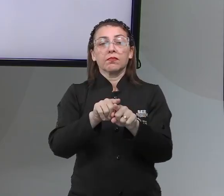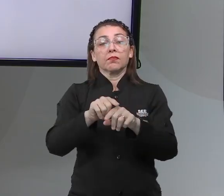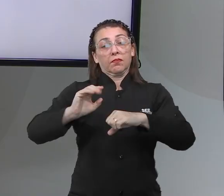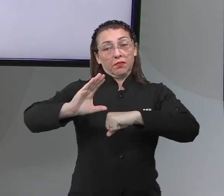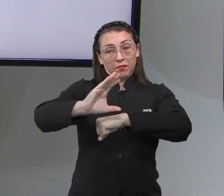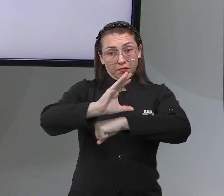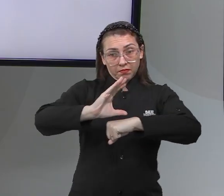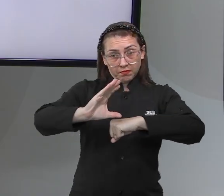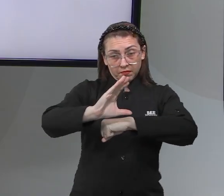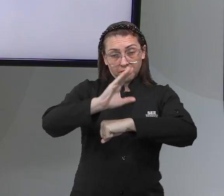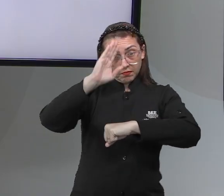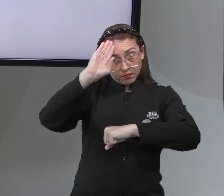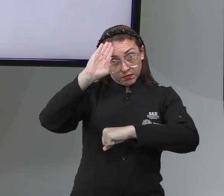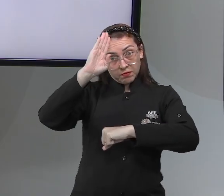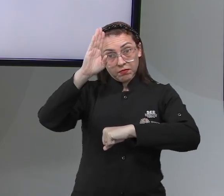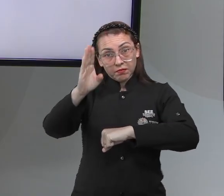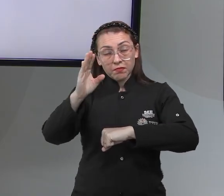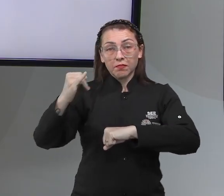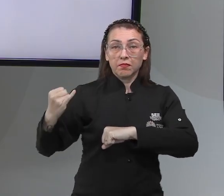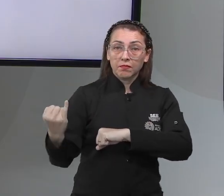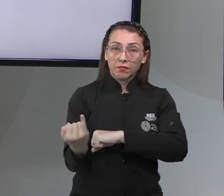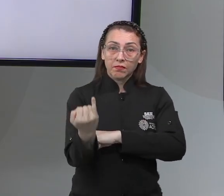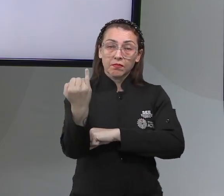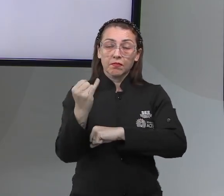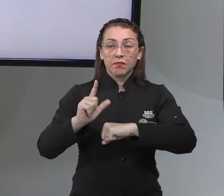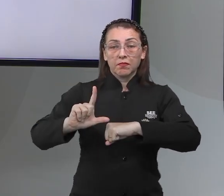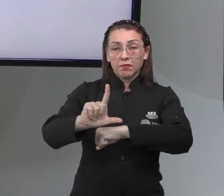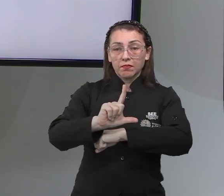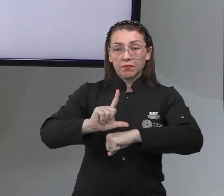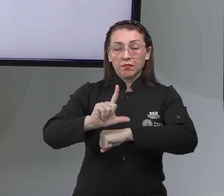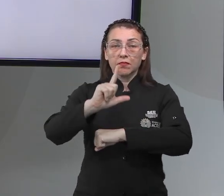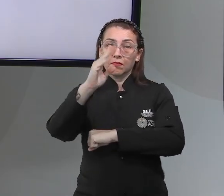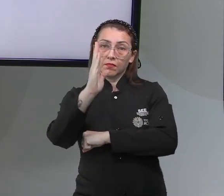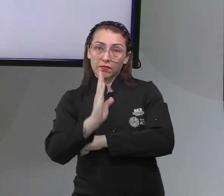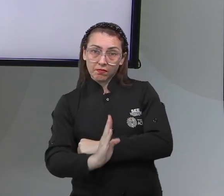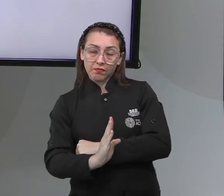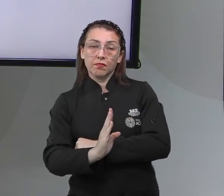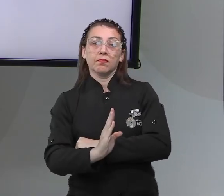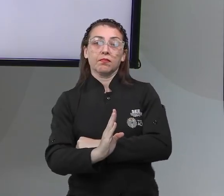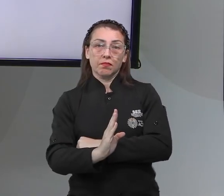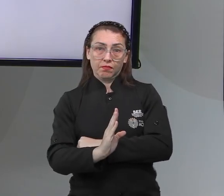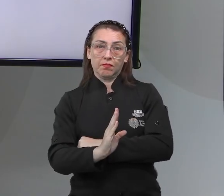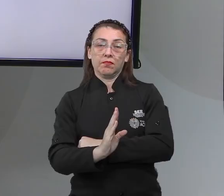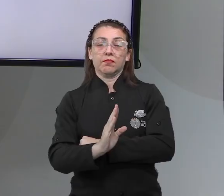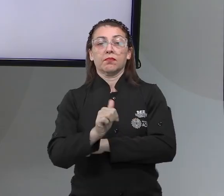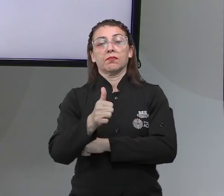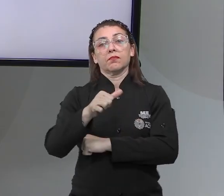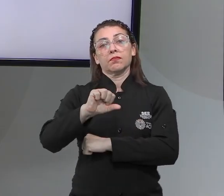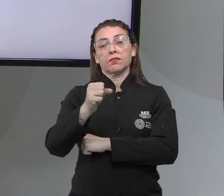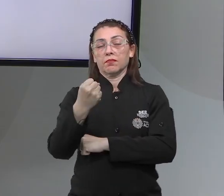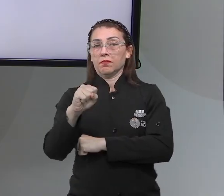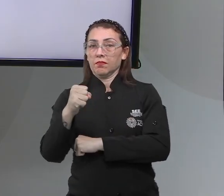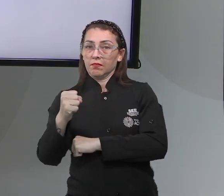Magna, o princípio essencial da legislação brasileira, que é a Constituição